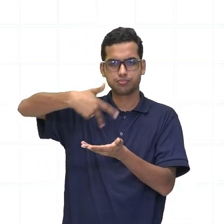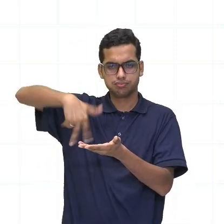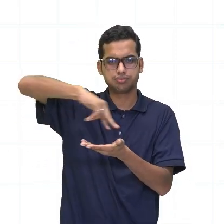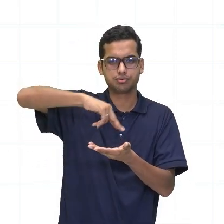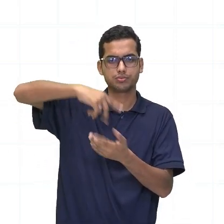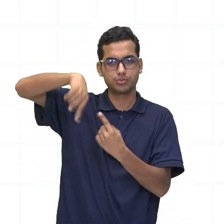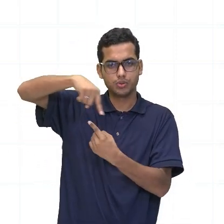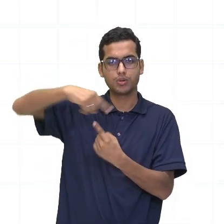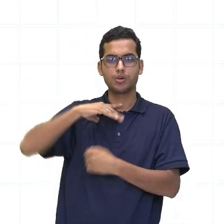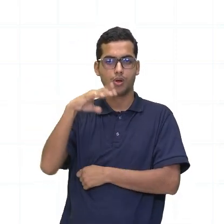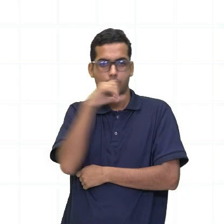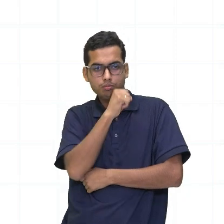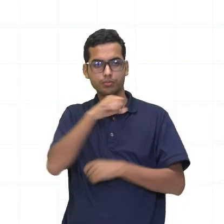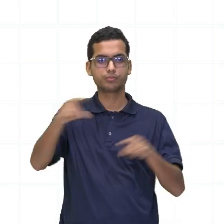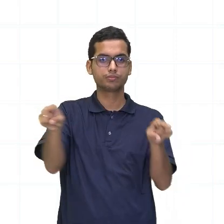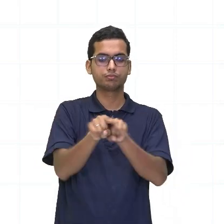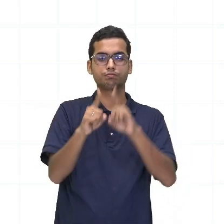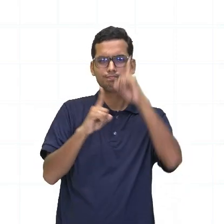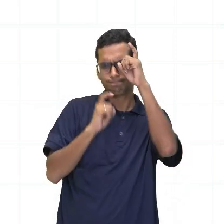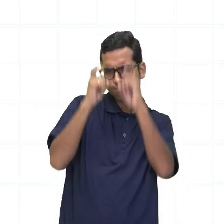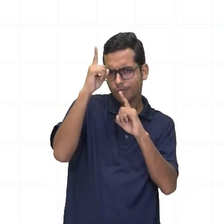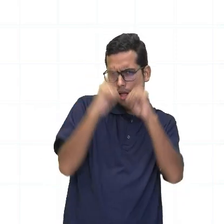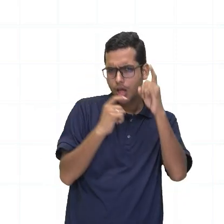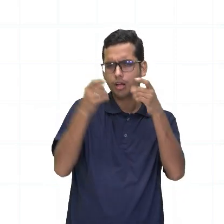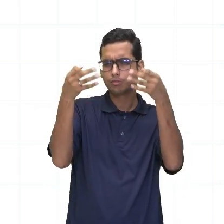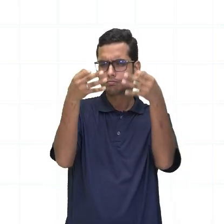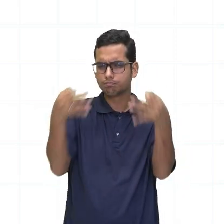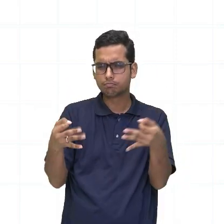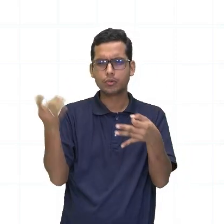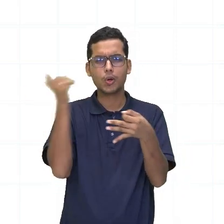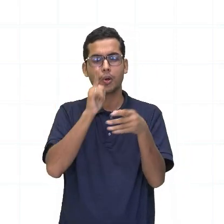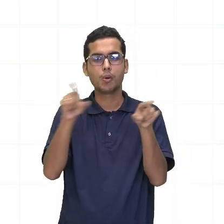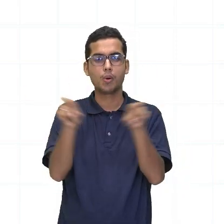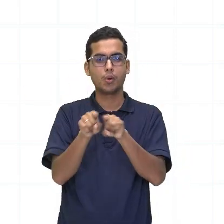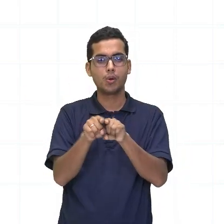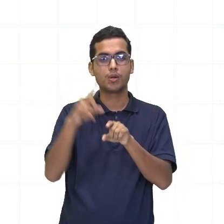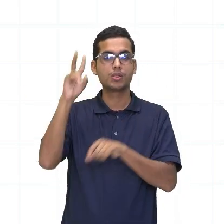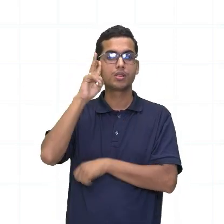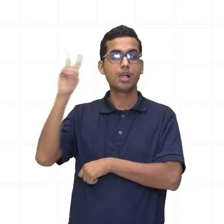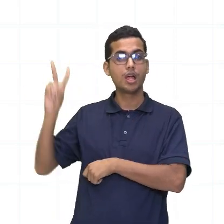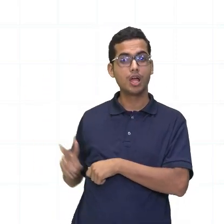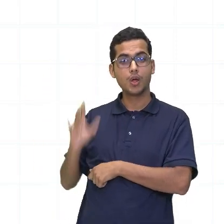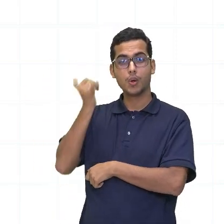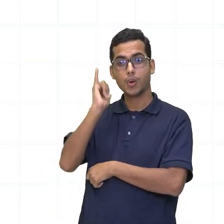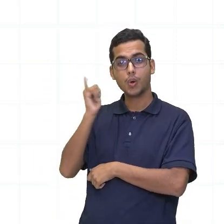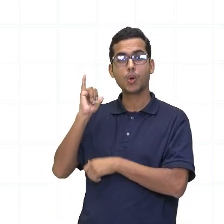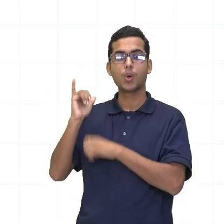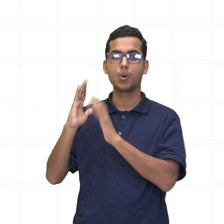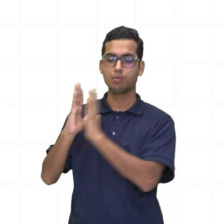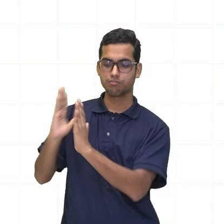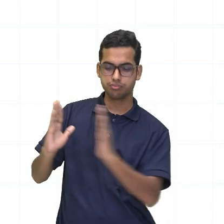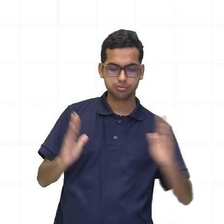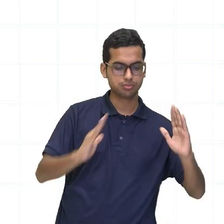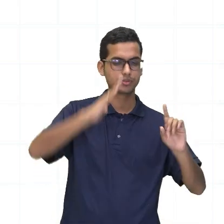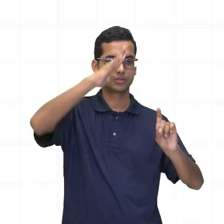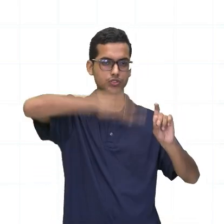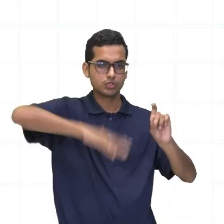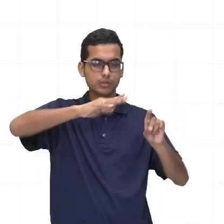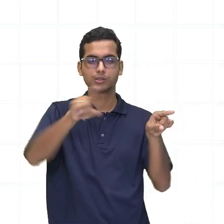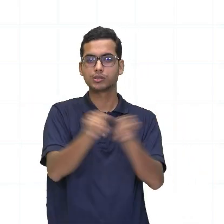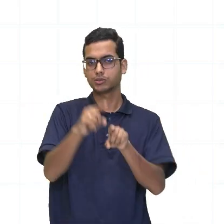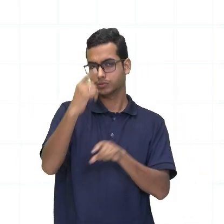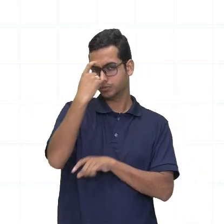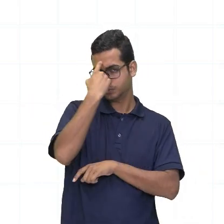faciais elaboradas. Tá? O Kathak frequentemente narra histórias épicas e mitológicas